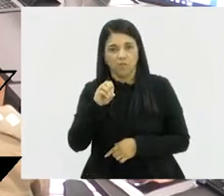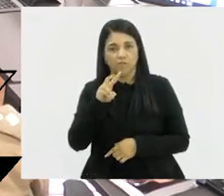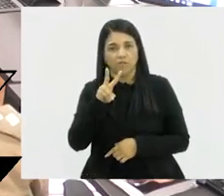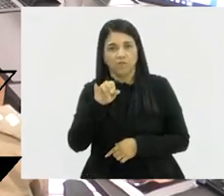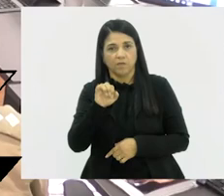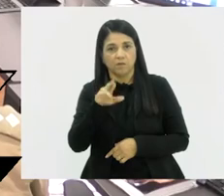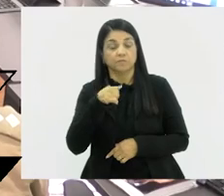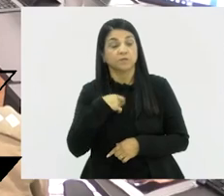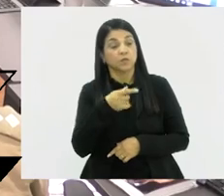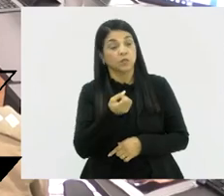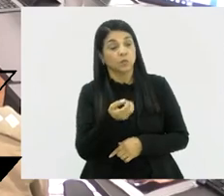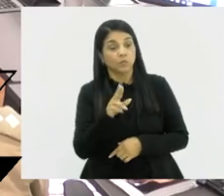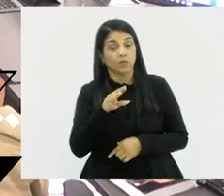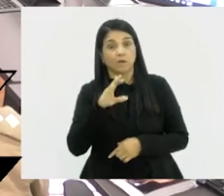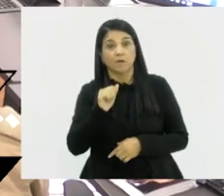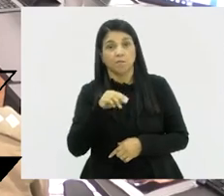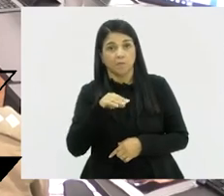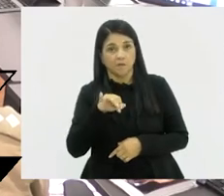Doutora Camila,